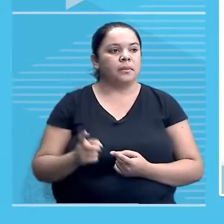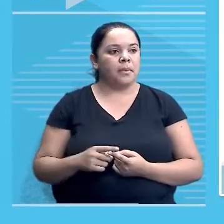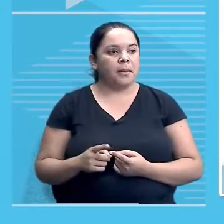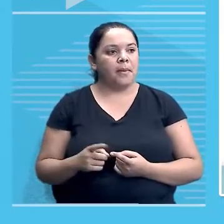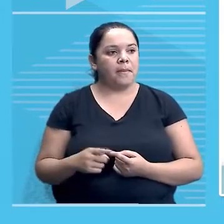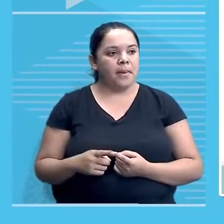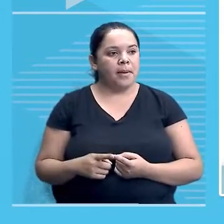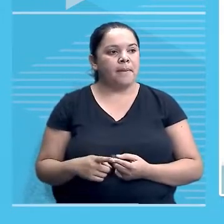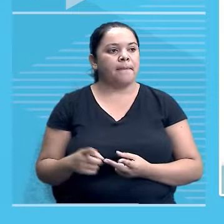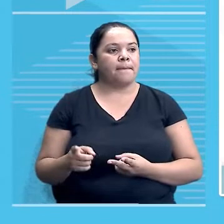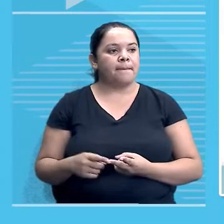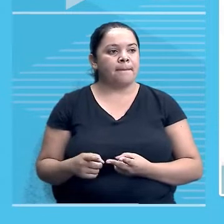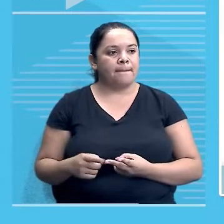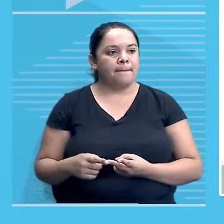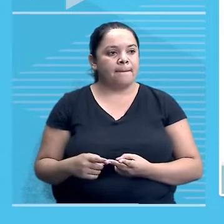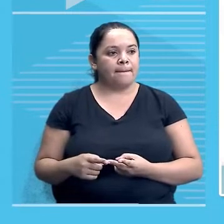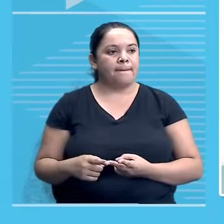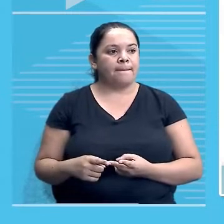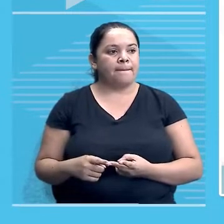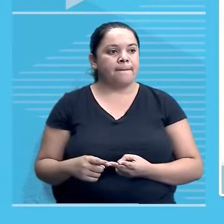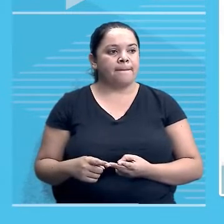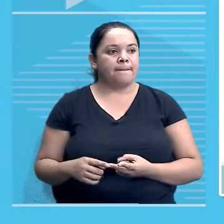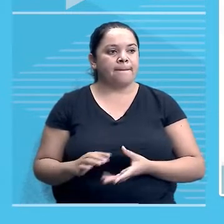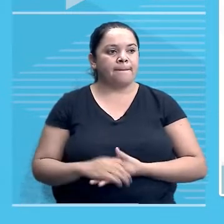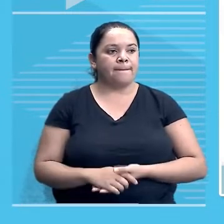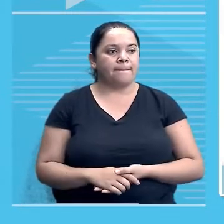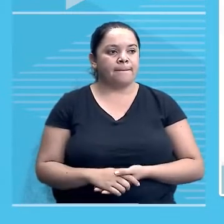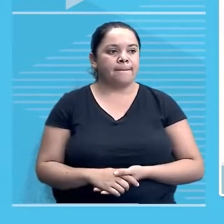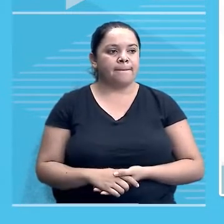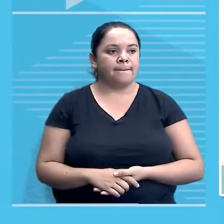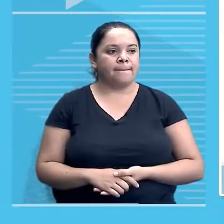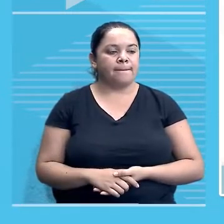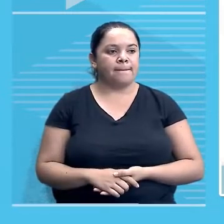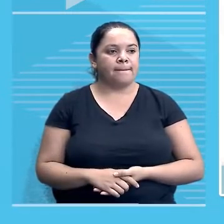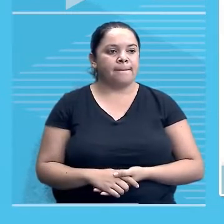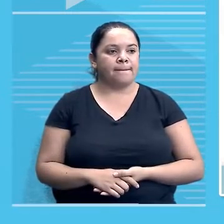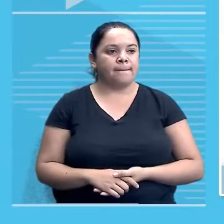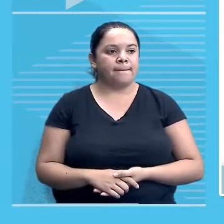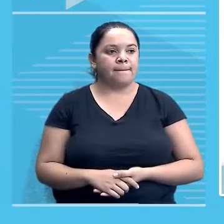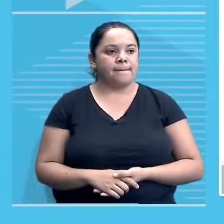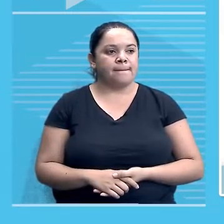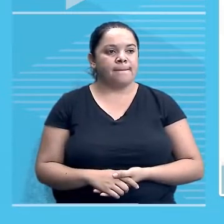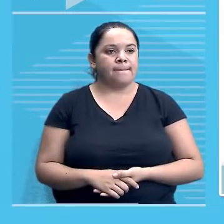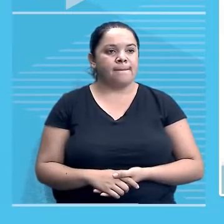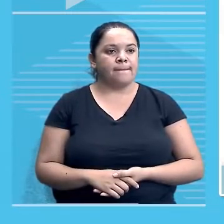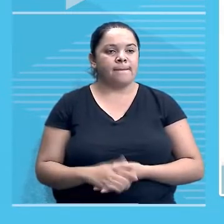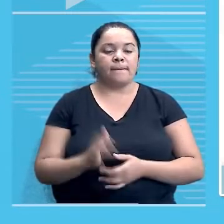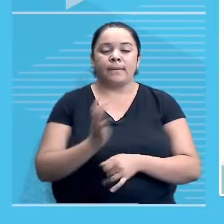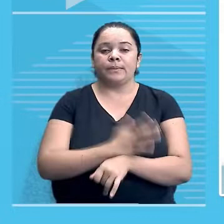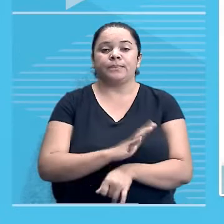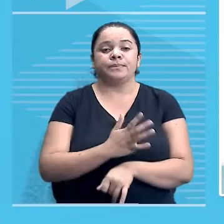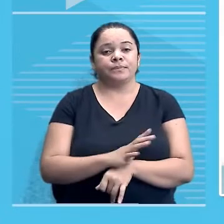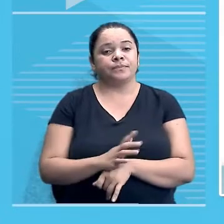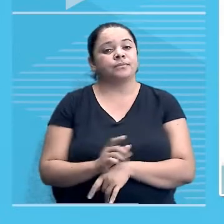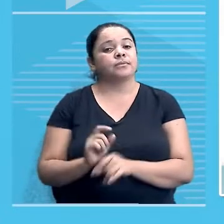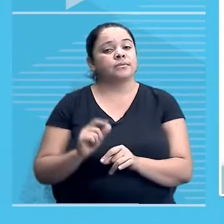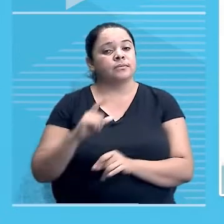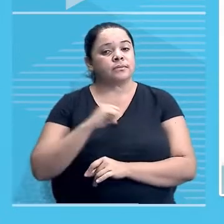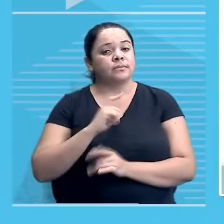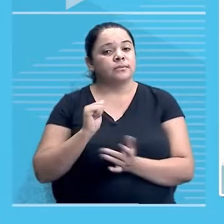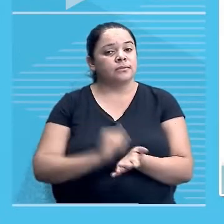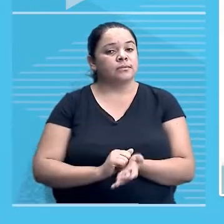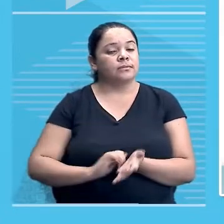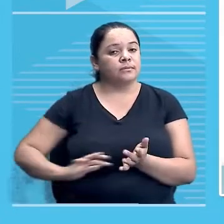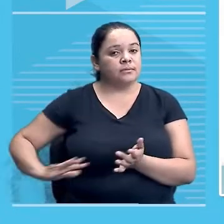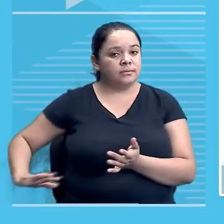que é calor específico, tá bom? E na hora da prática, a gente vai trabalhar com questões. A